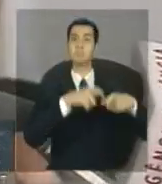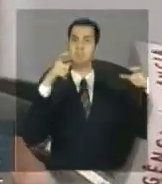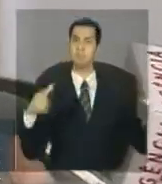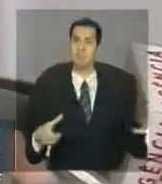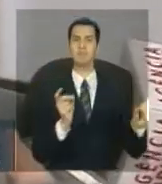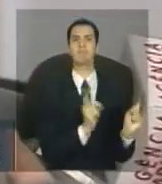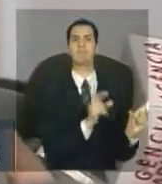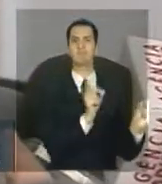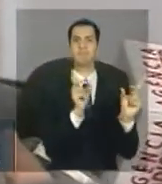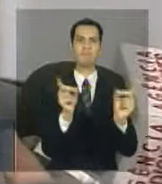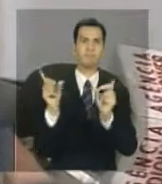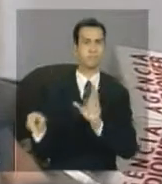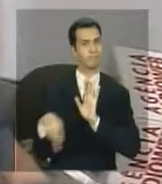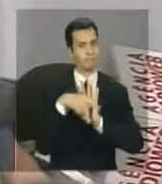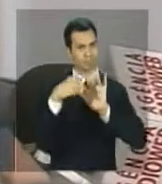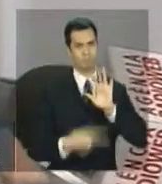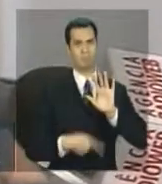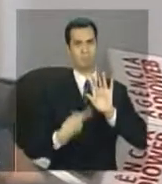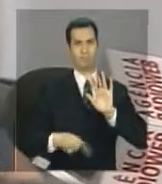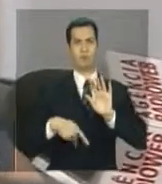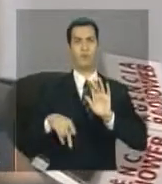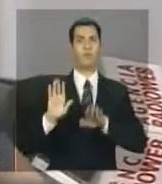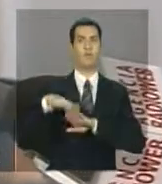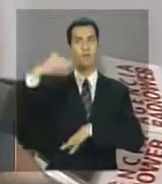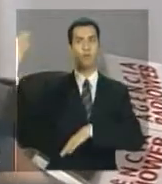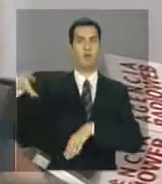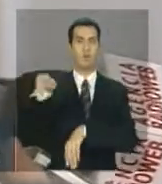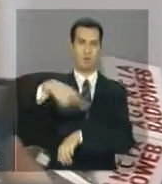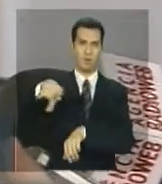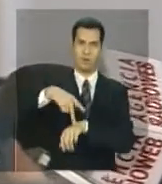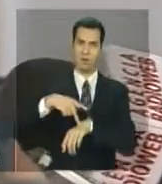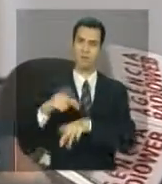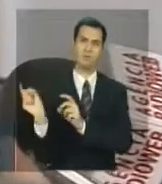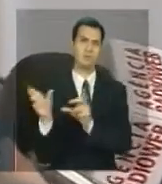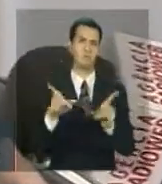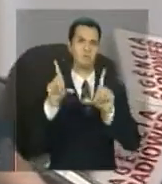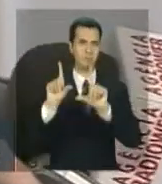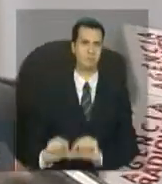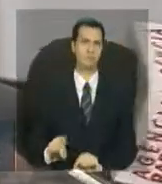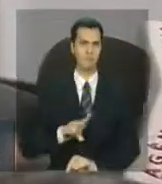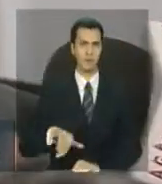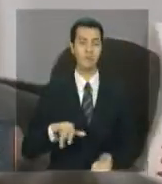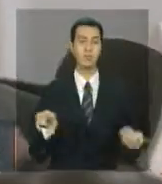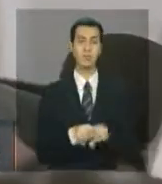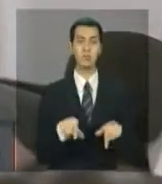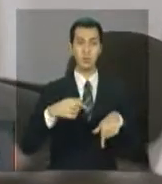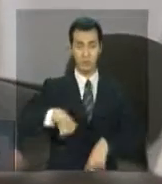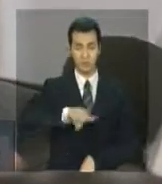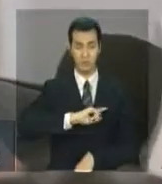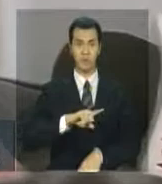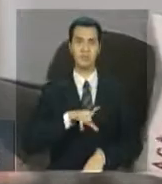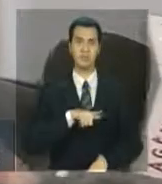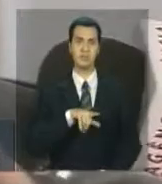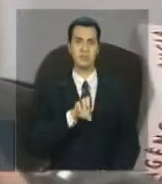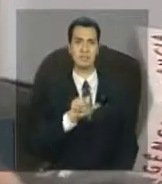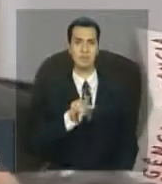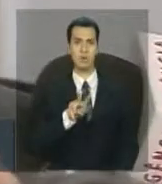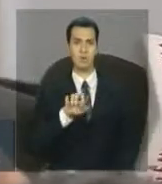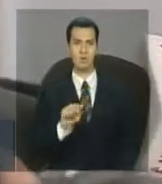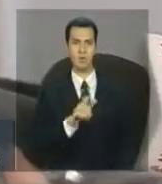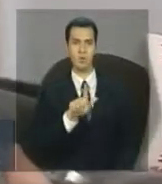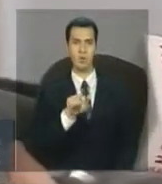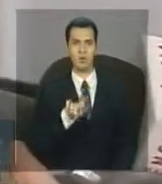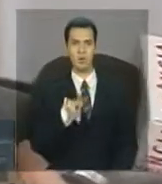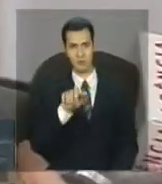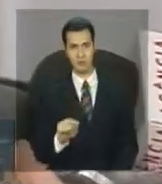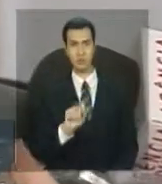carros brasileiros do que os carros importados. Nós estamos com um regime de salvaguardas em tramitação